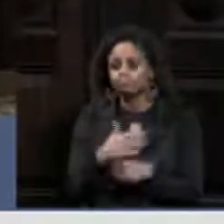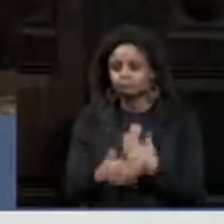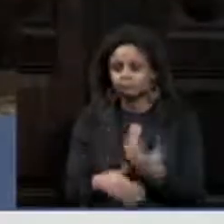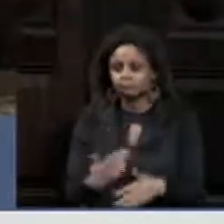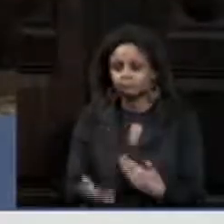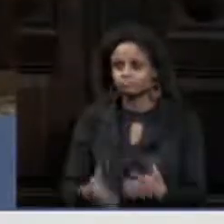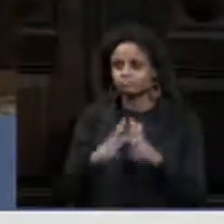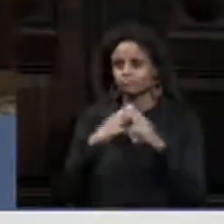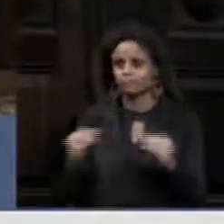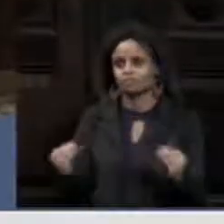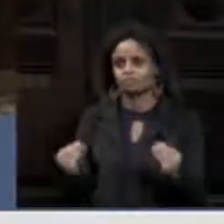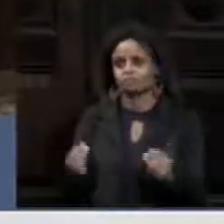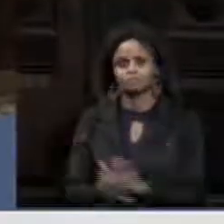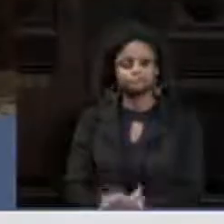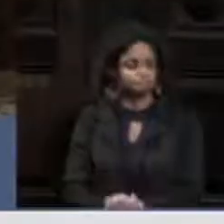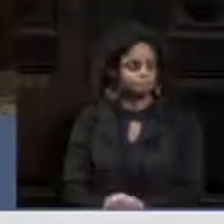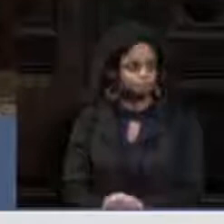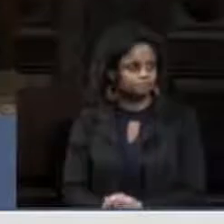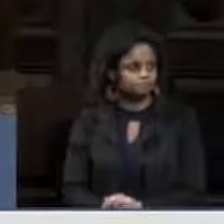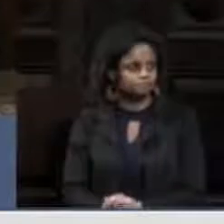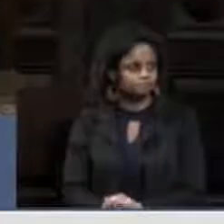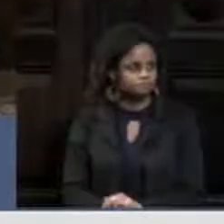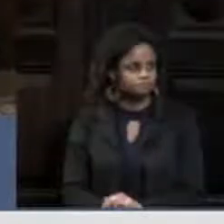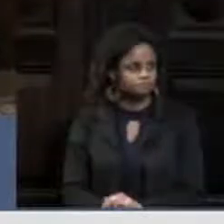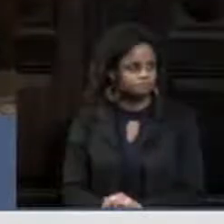derretendo. Então é preciso